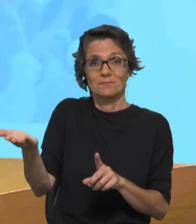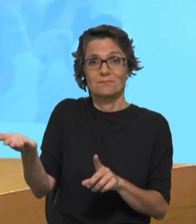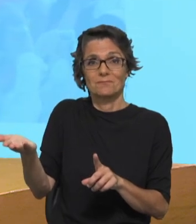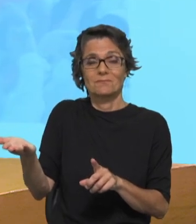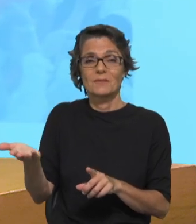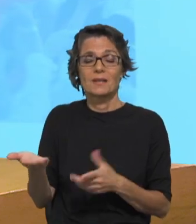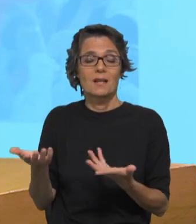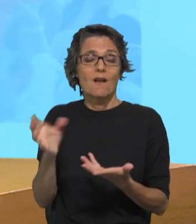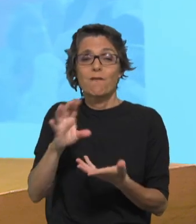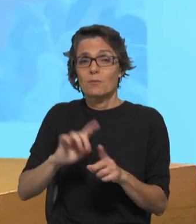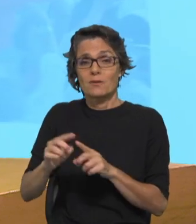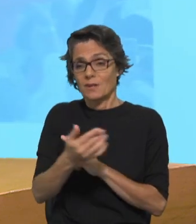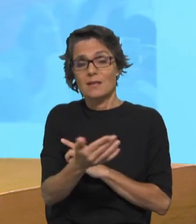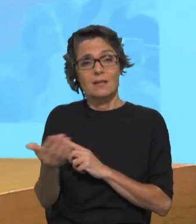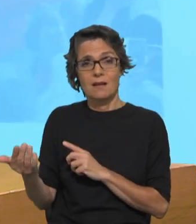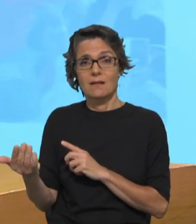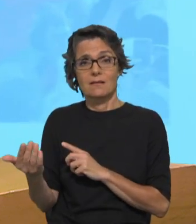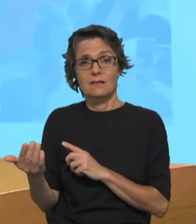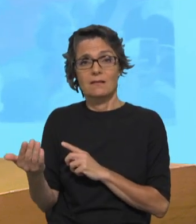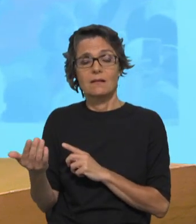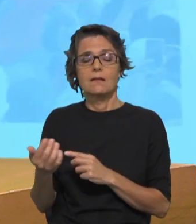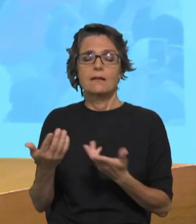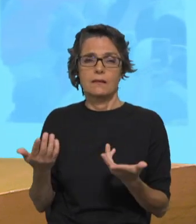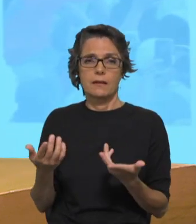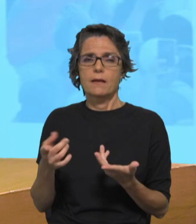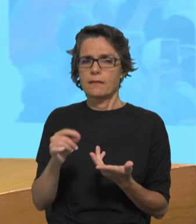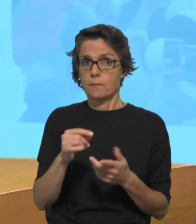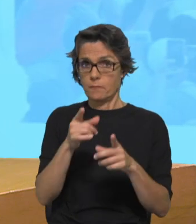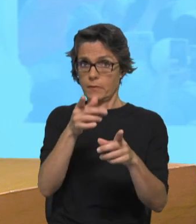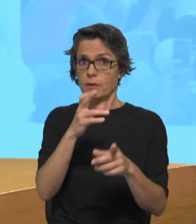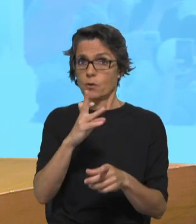há muita maneira de ser missionário. Também aquilo que o Henrique dizia,